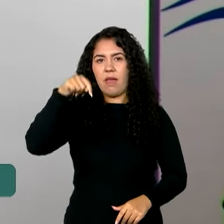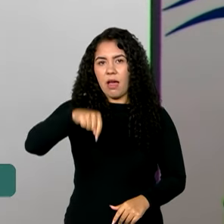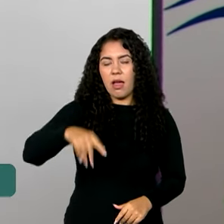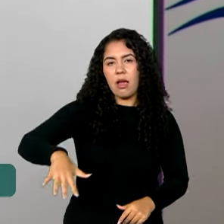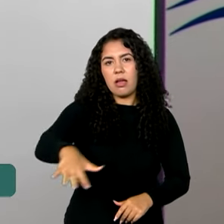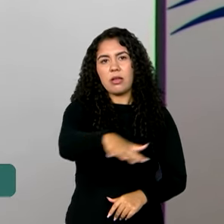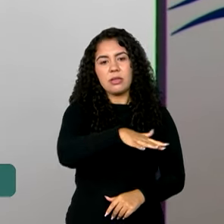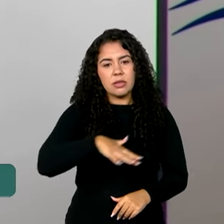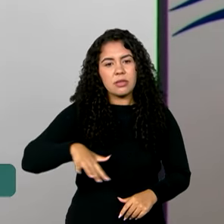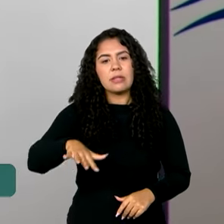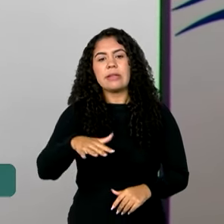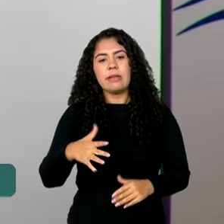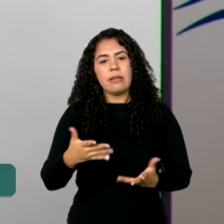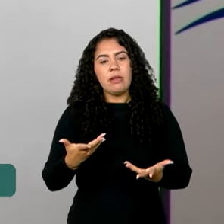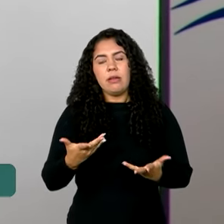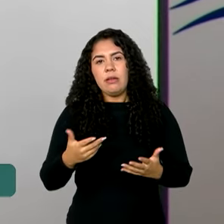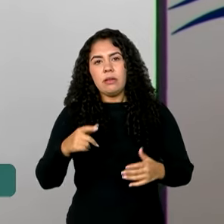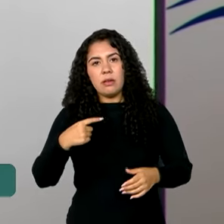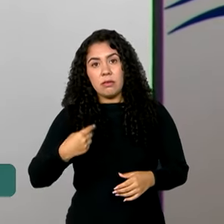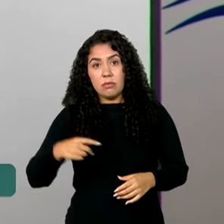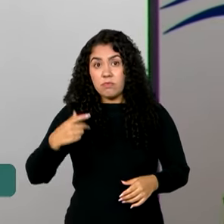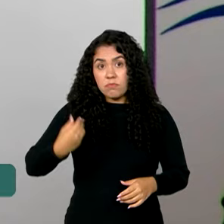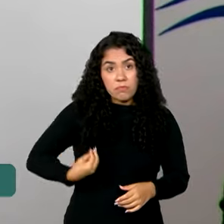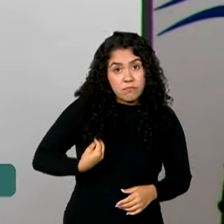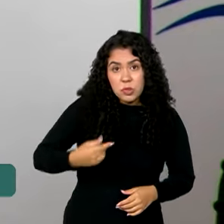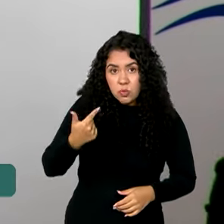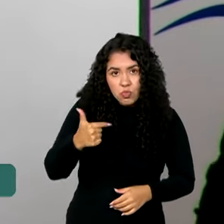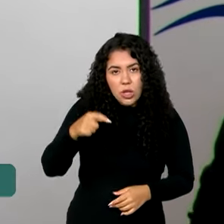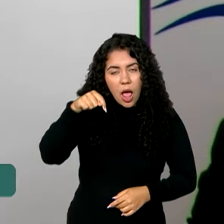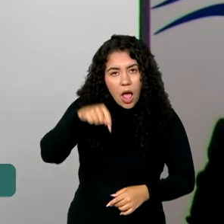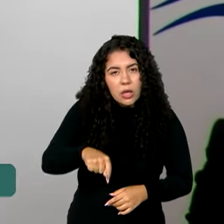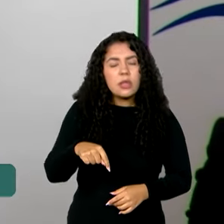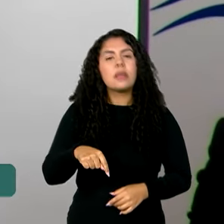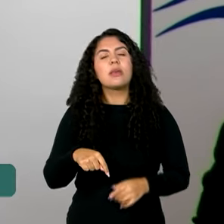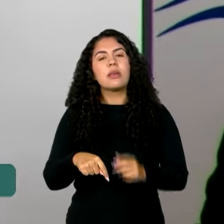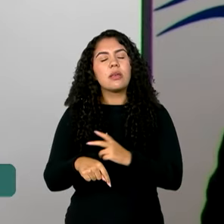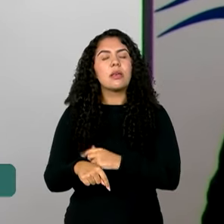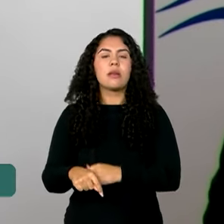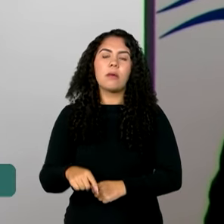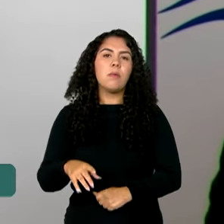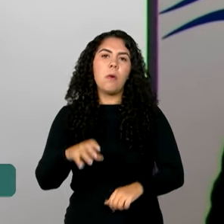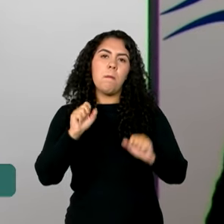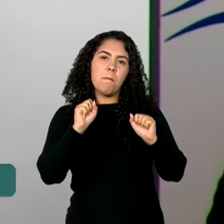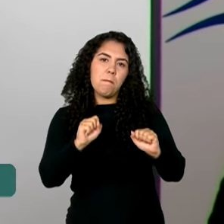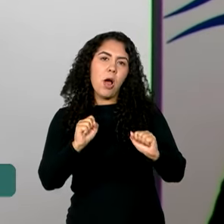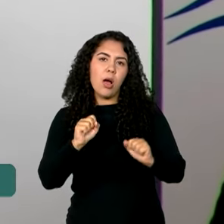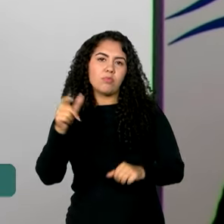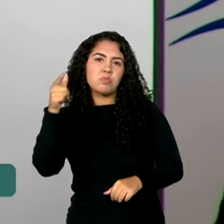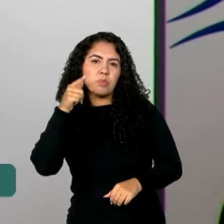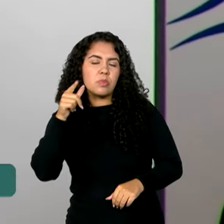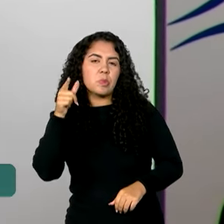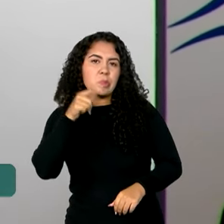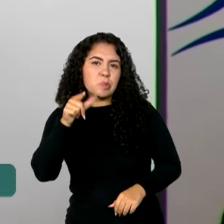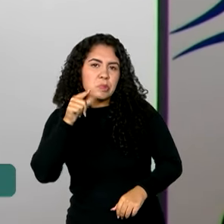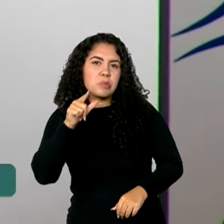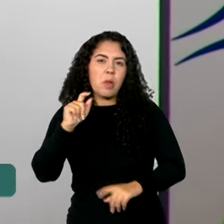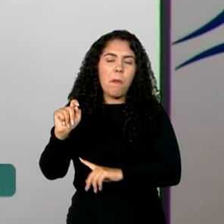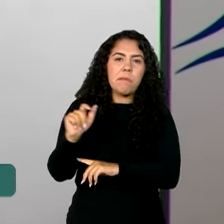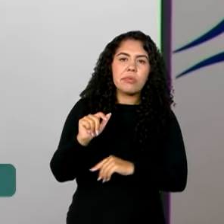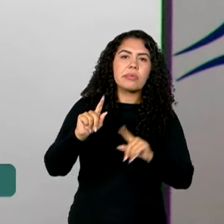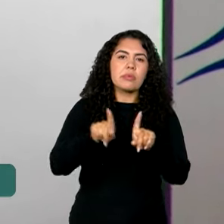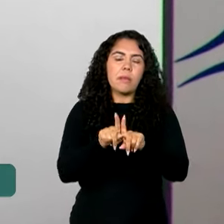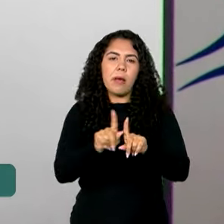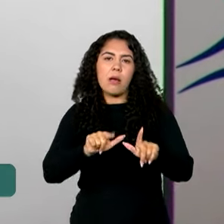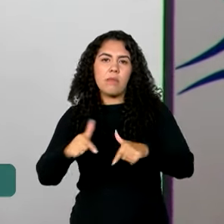mesmo muitas vezes não estando aqui presencialmente algum dia do ano, podem se beneficiar e devem se beneficiar das